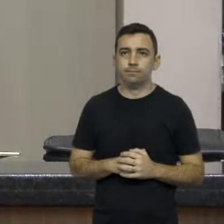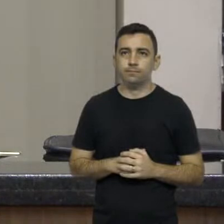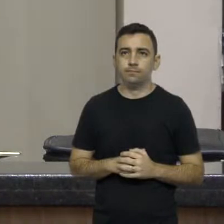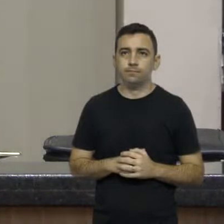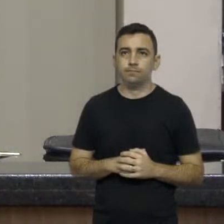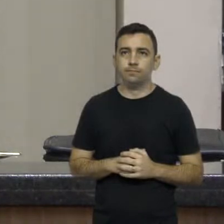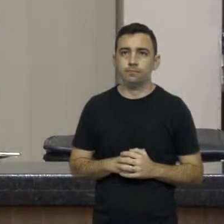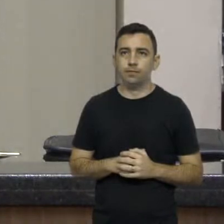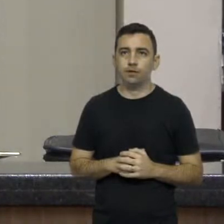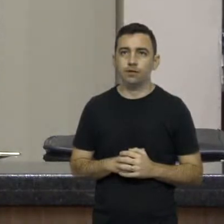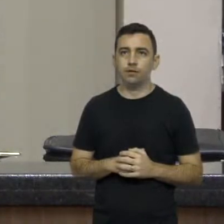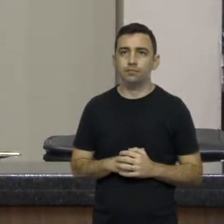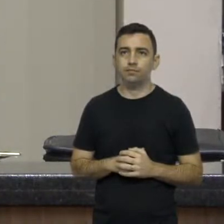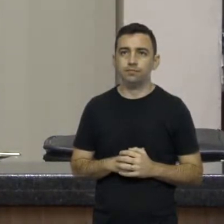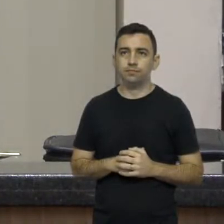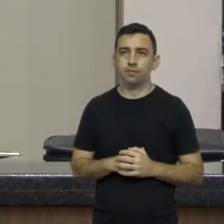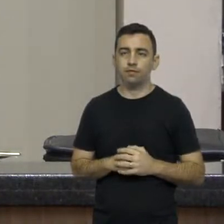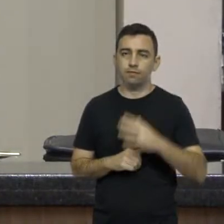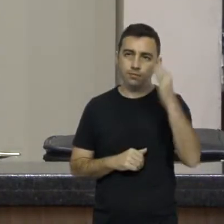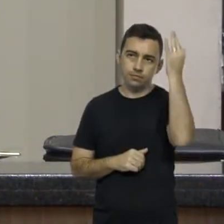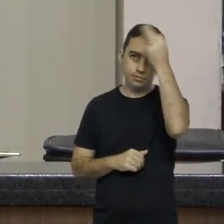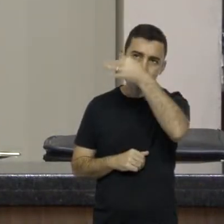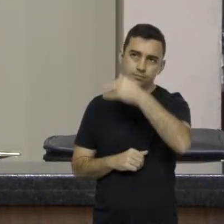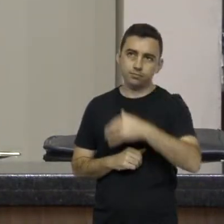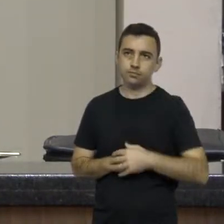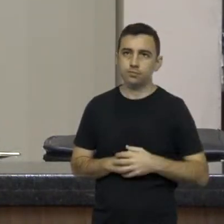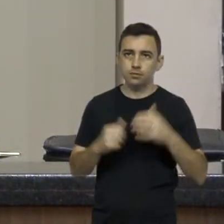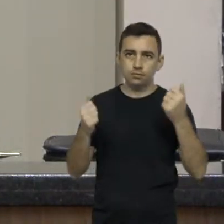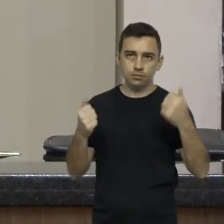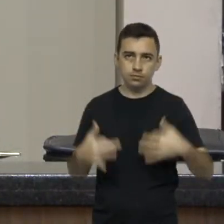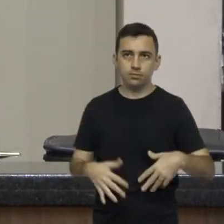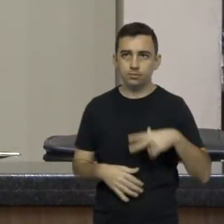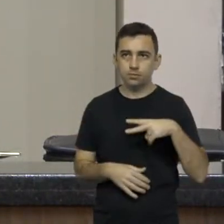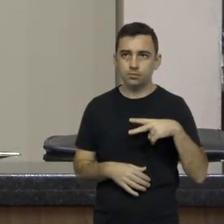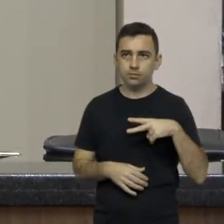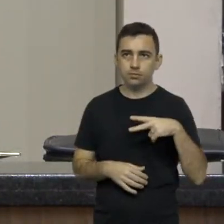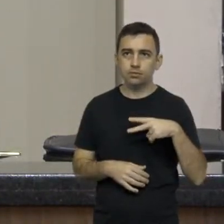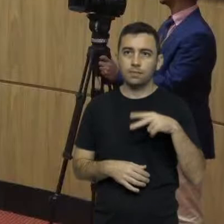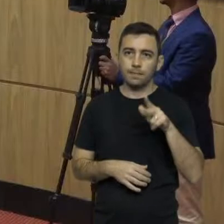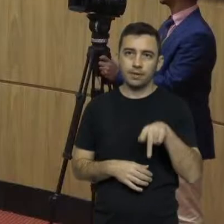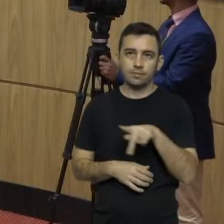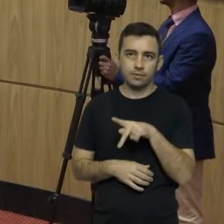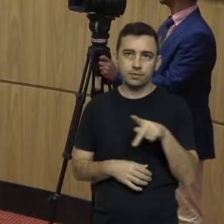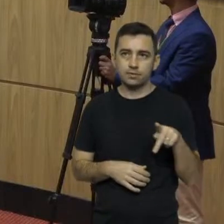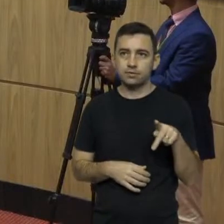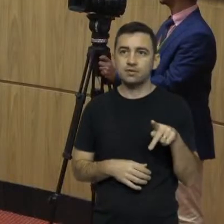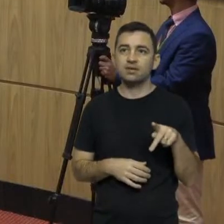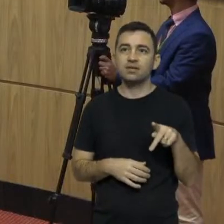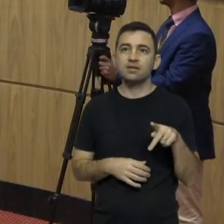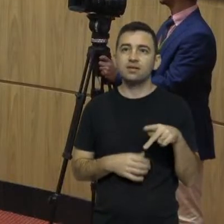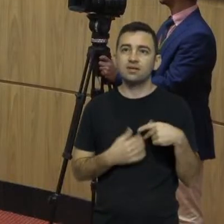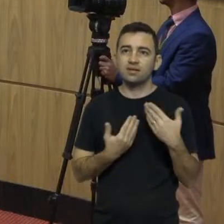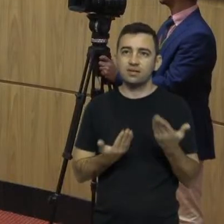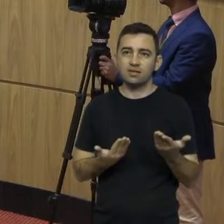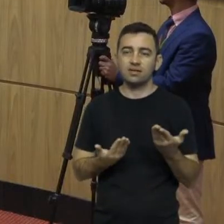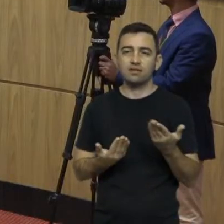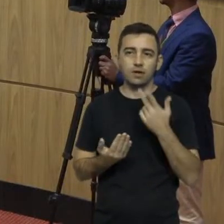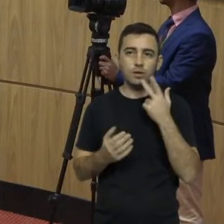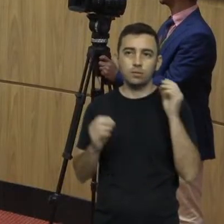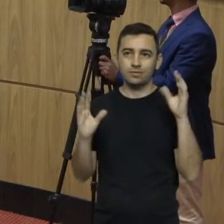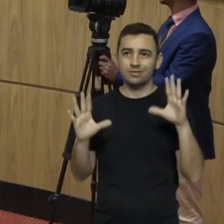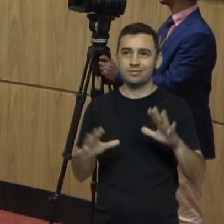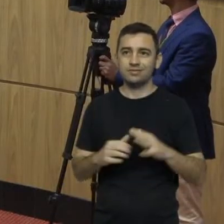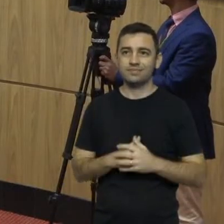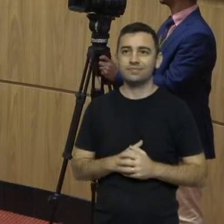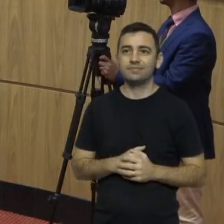Deputado Fabiano, Vossa Excelência pode falar em explicações pessoais, já que o padre Pedro, além de falar, nos deu uma bênção especial. Nesse caso, o